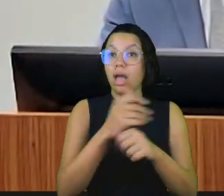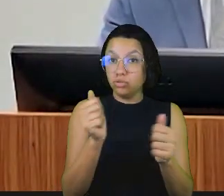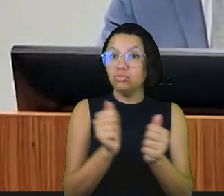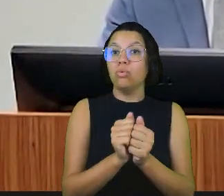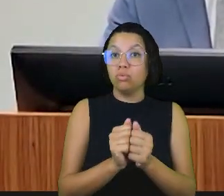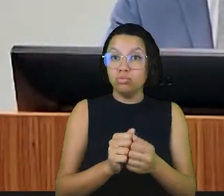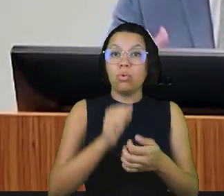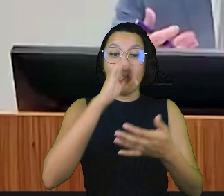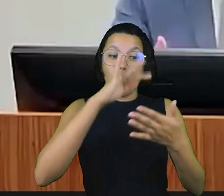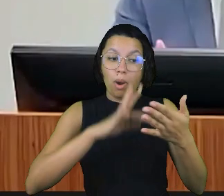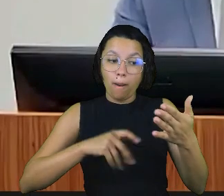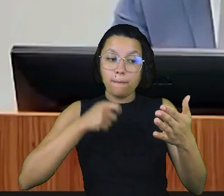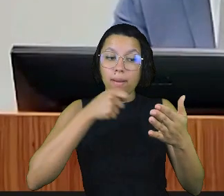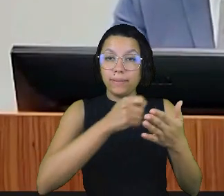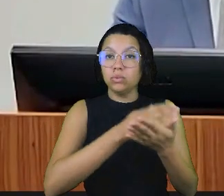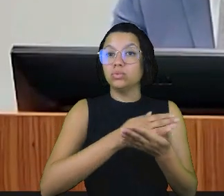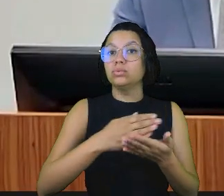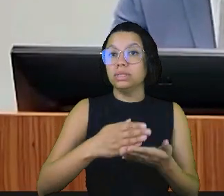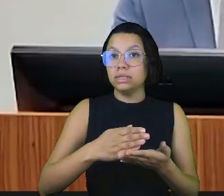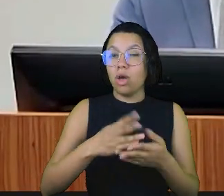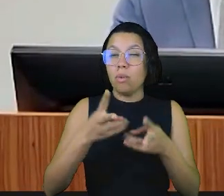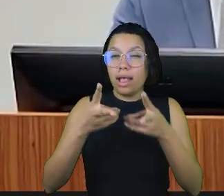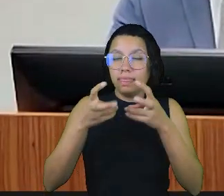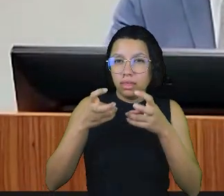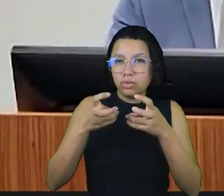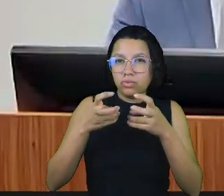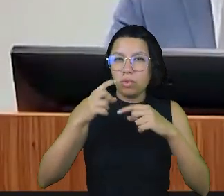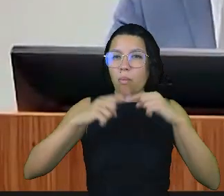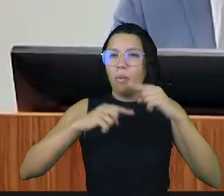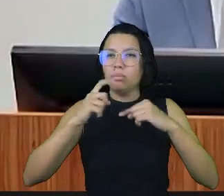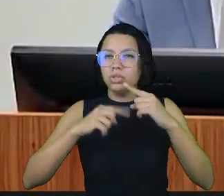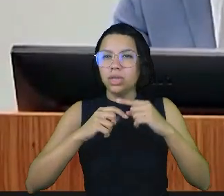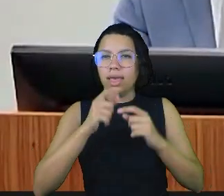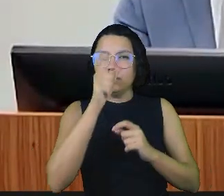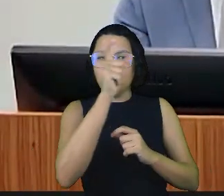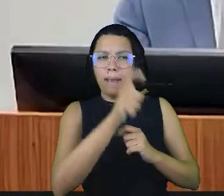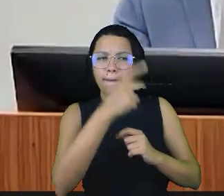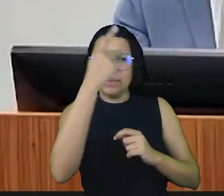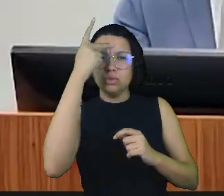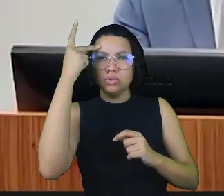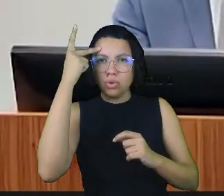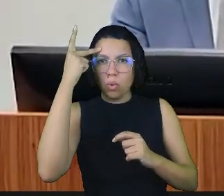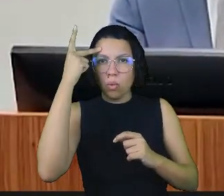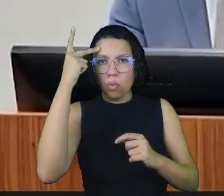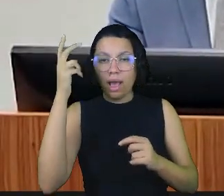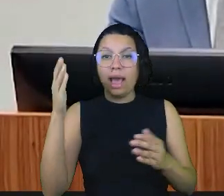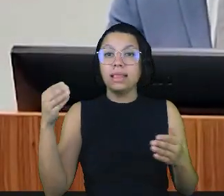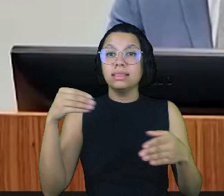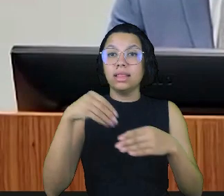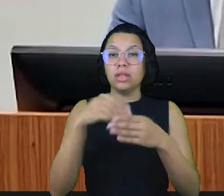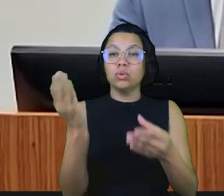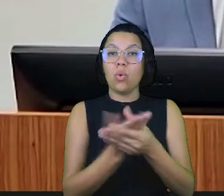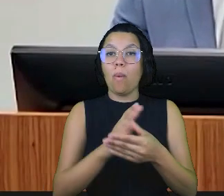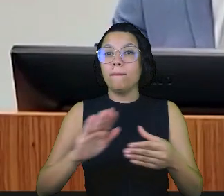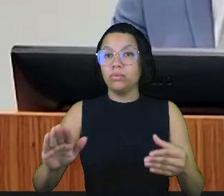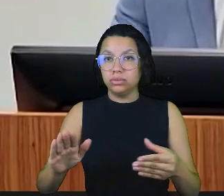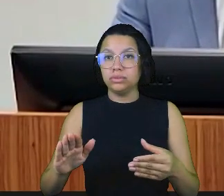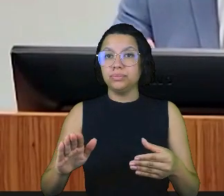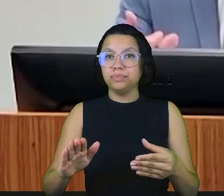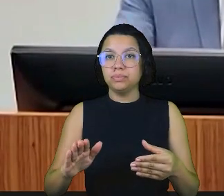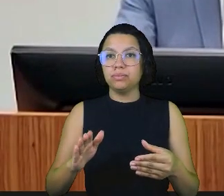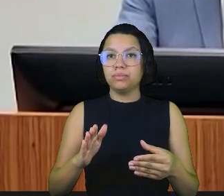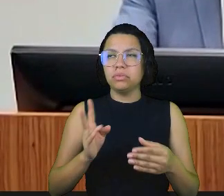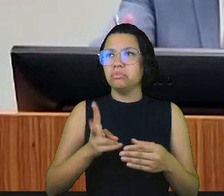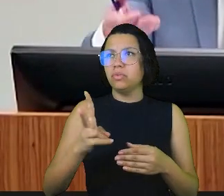ela identifica o objeto e os sujeitos da lide. Muitas vezes,